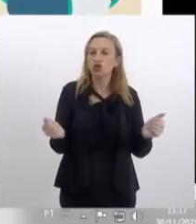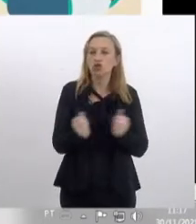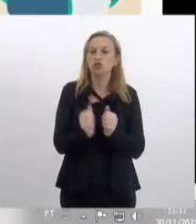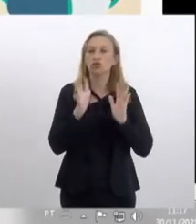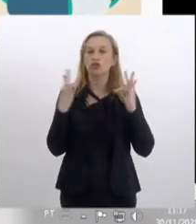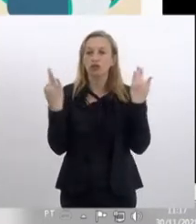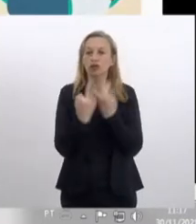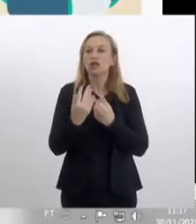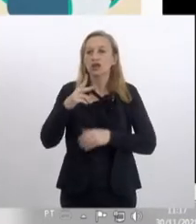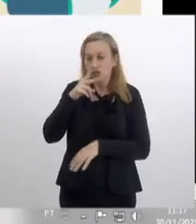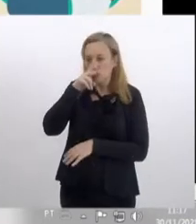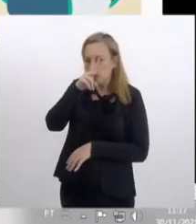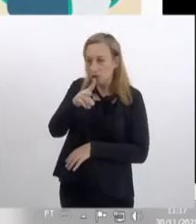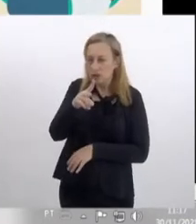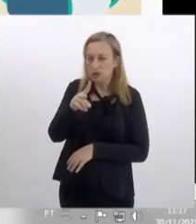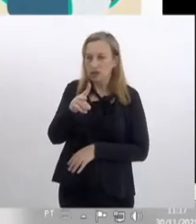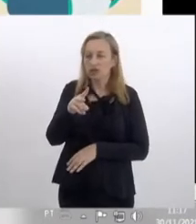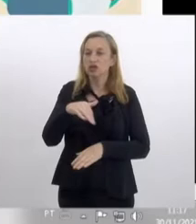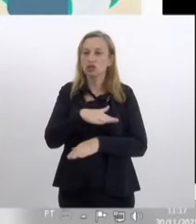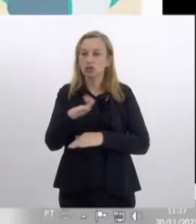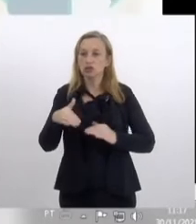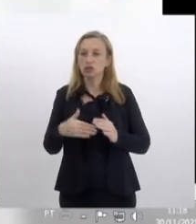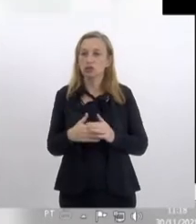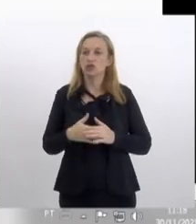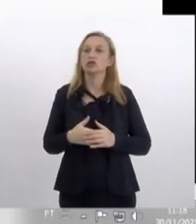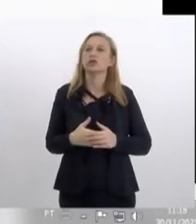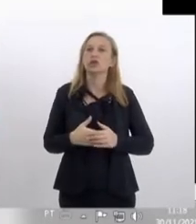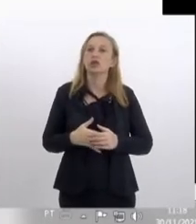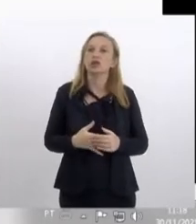está fortalecendo os vínculos familiares.